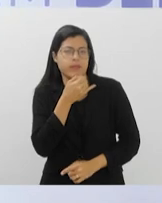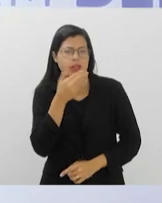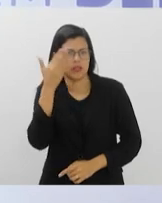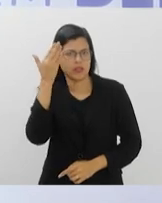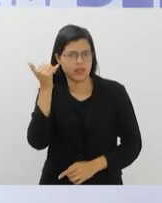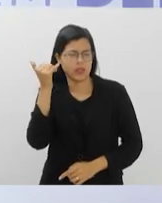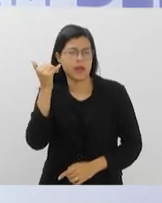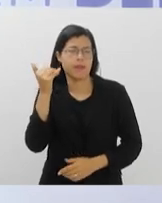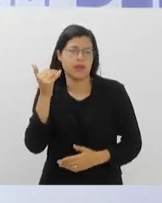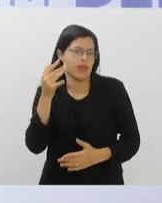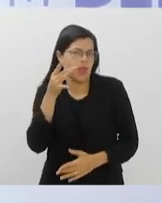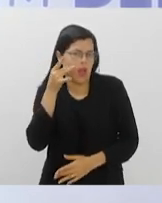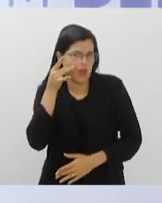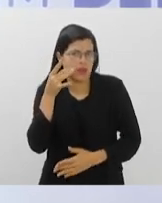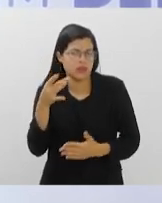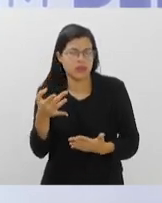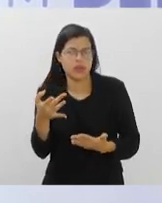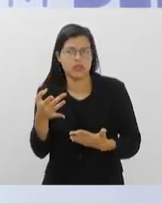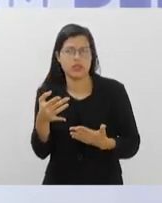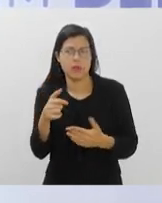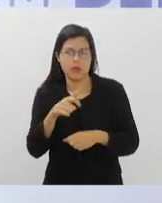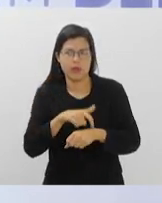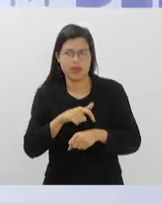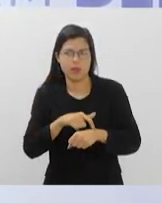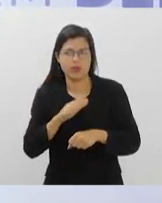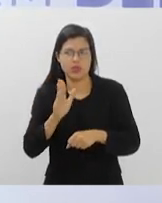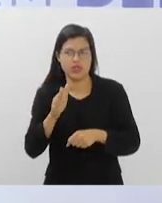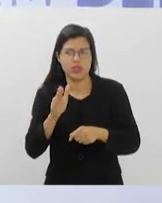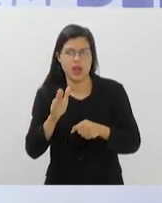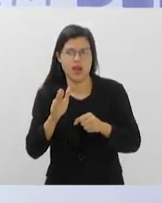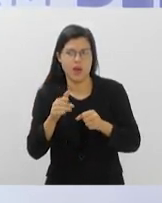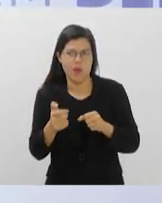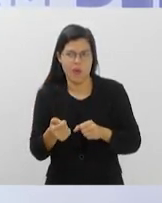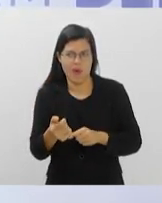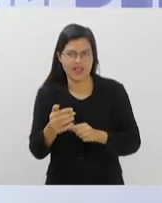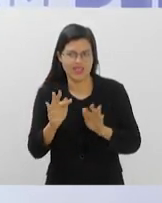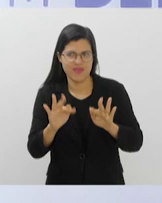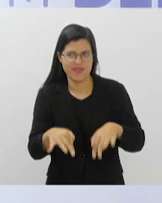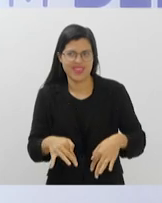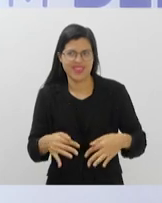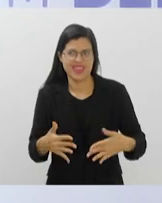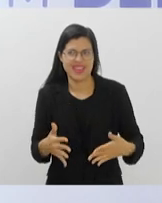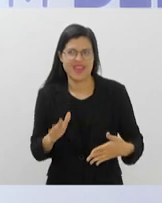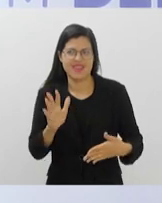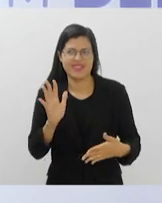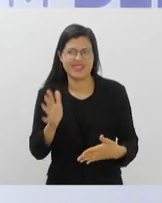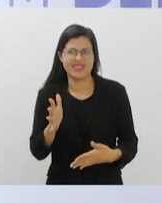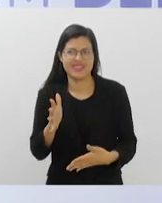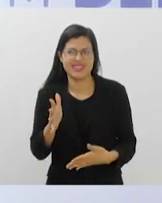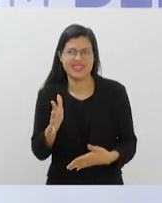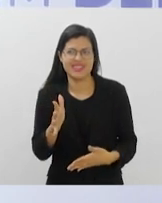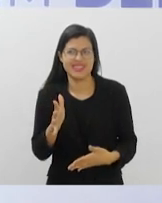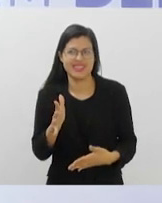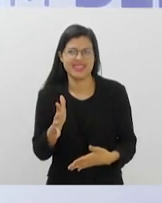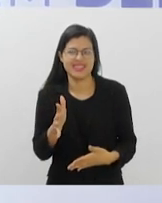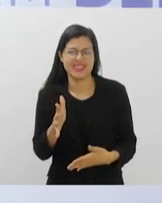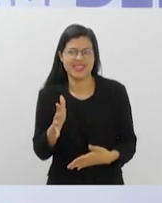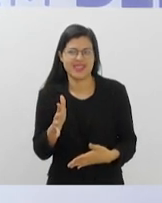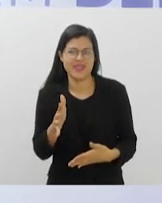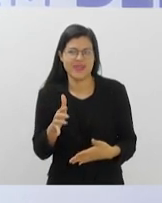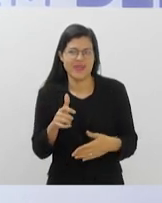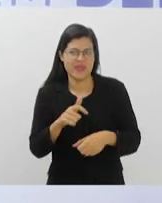realidade dentro dessa Fala meu tempo já tá chegando ao final aqui eu já até já dei uma uma tumultuada aqui já o